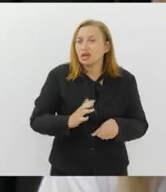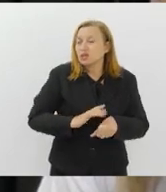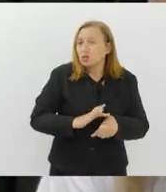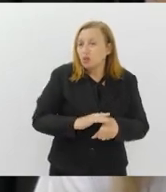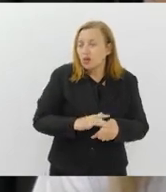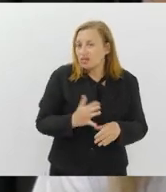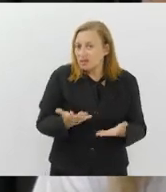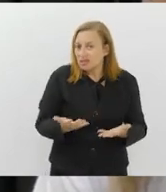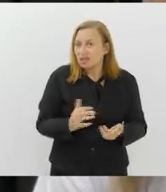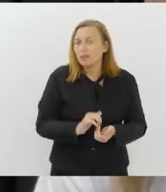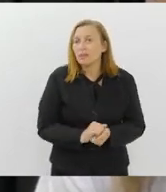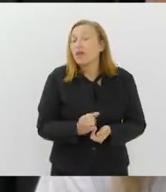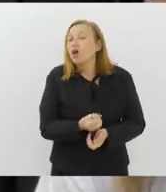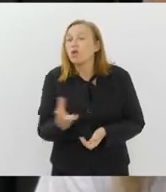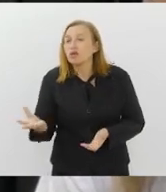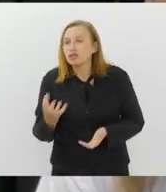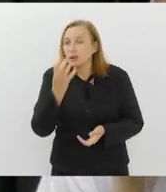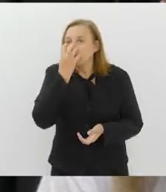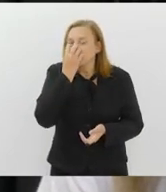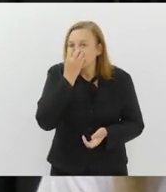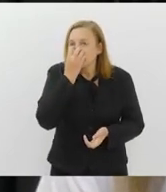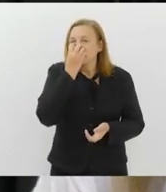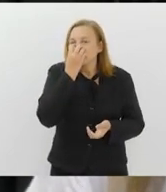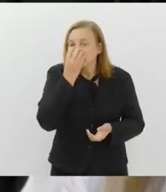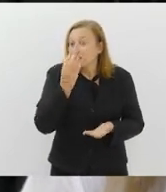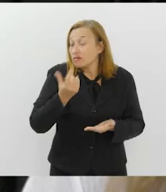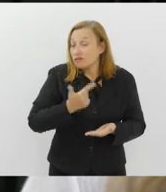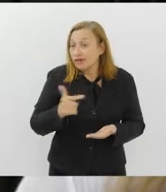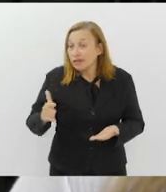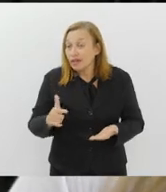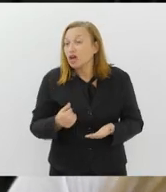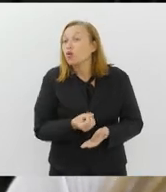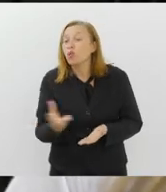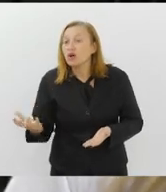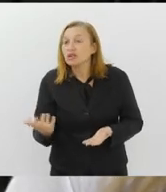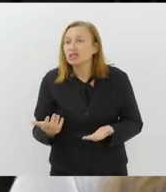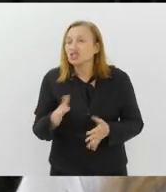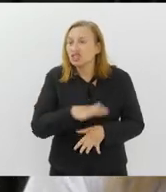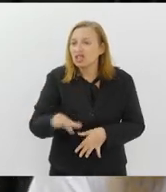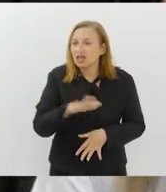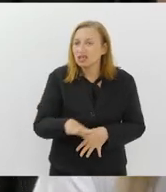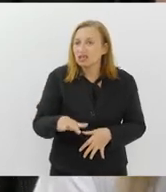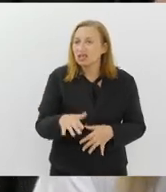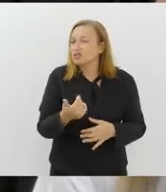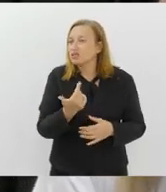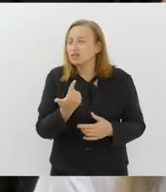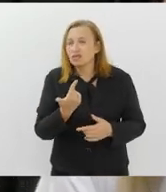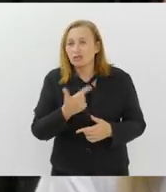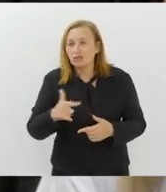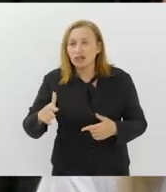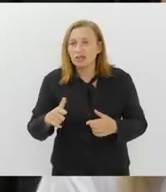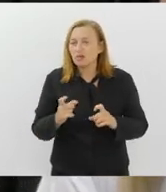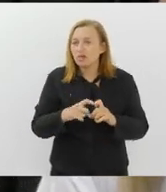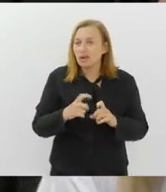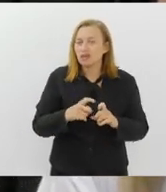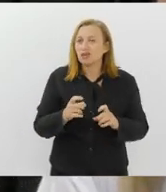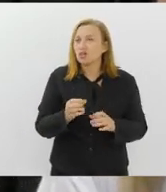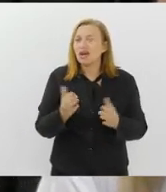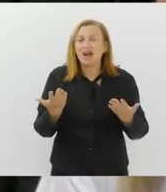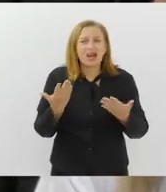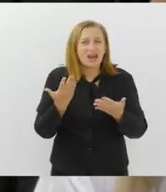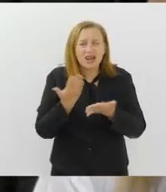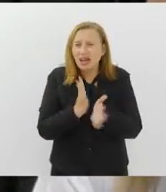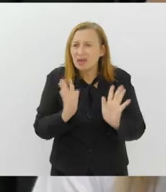crianças vão ficar sem um respirador dentro de um home care? Quantas crianças vão ficar sem um atendimento? E chega